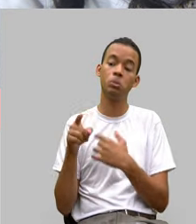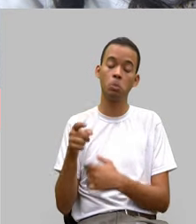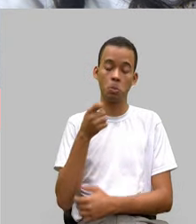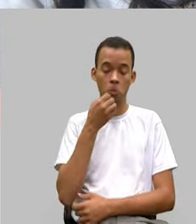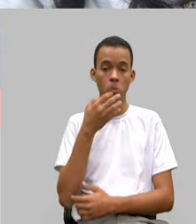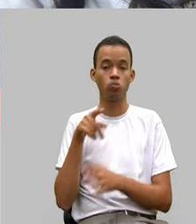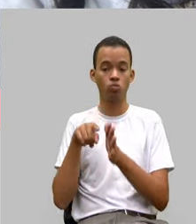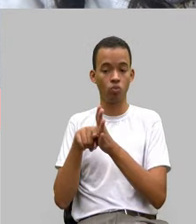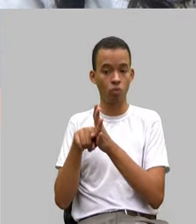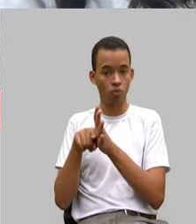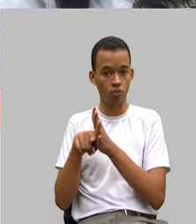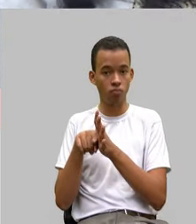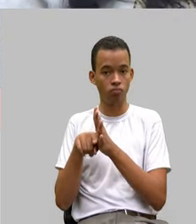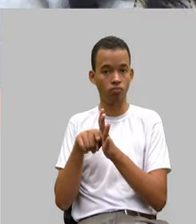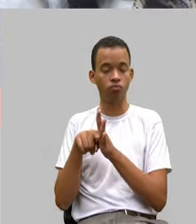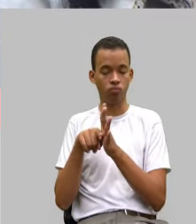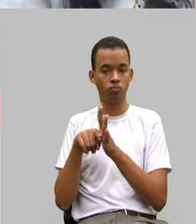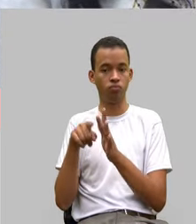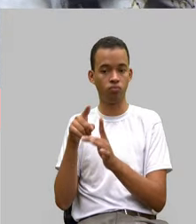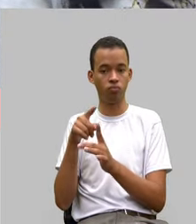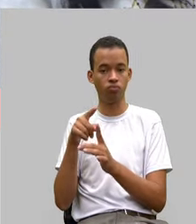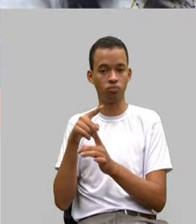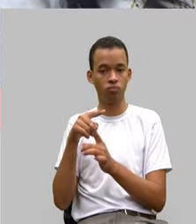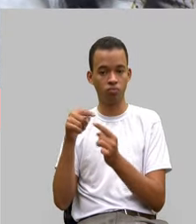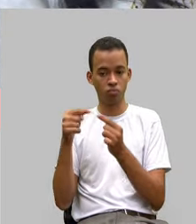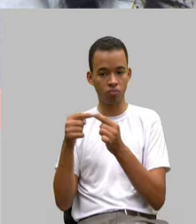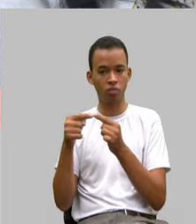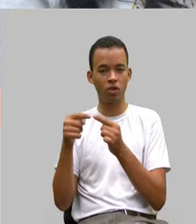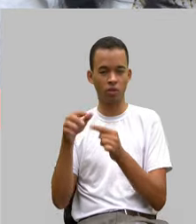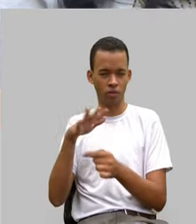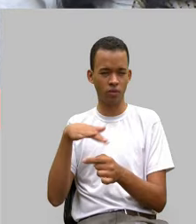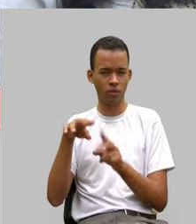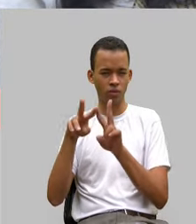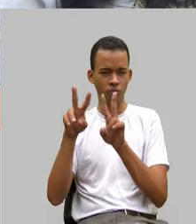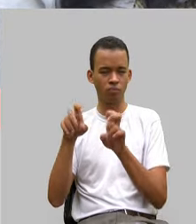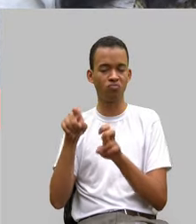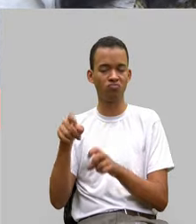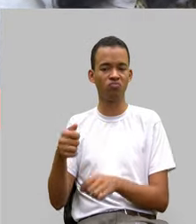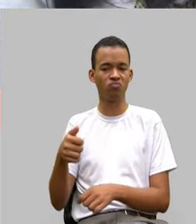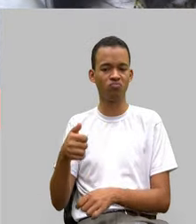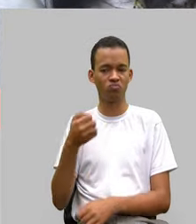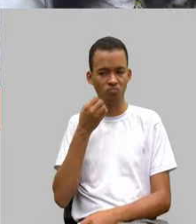do Brasil e ele me falando do seu trabalho